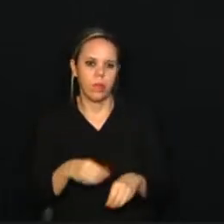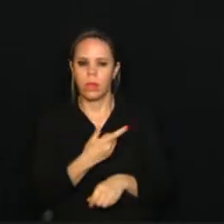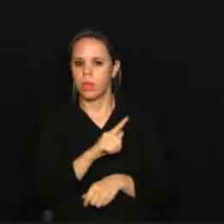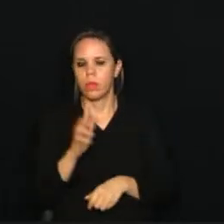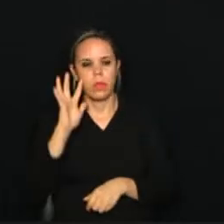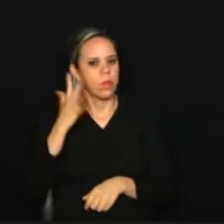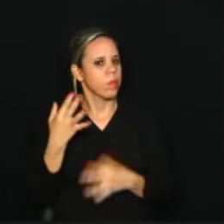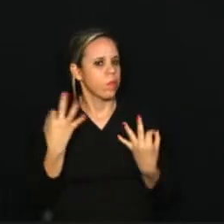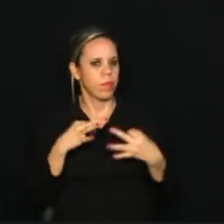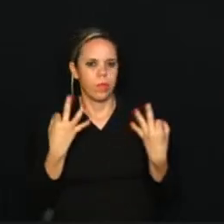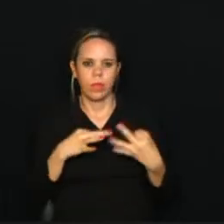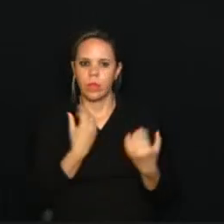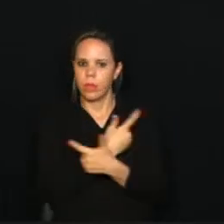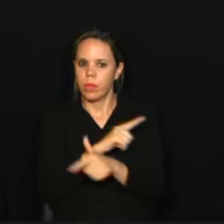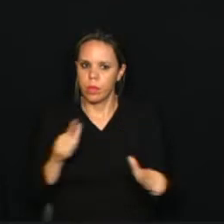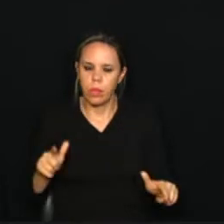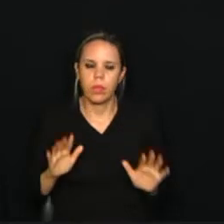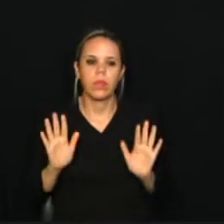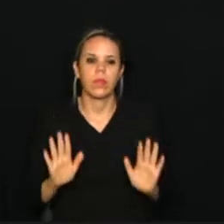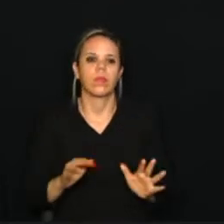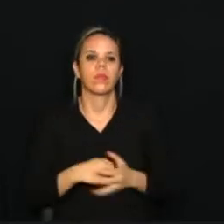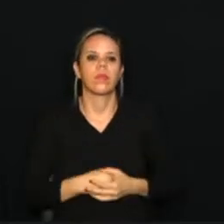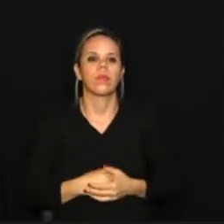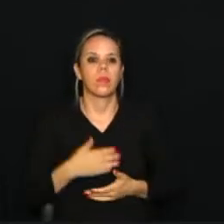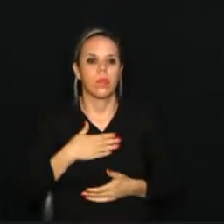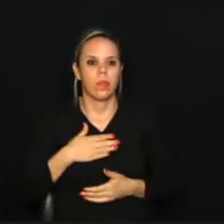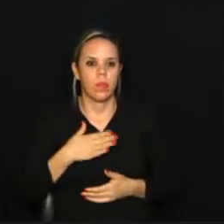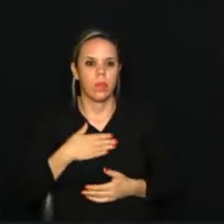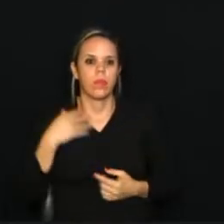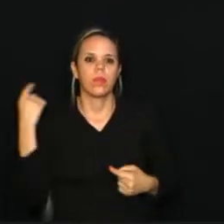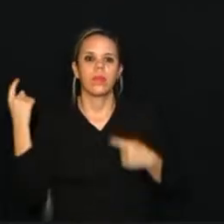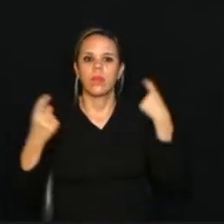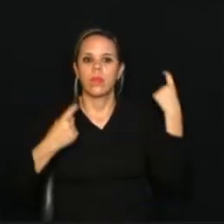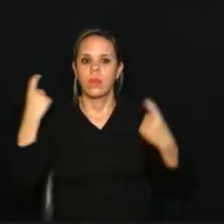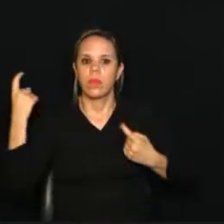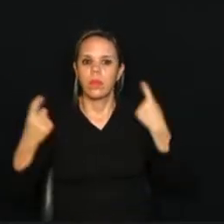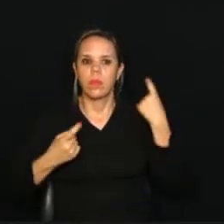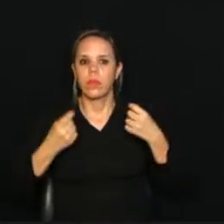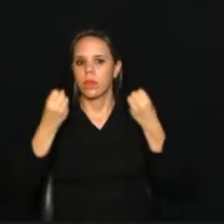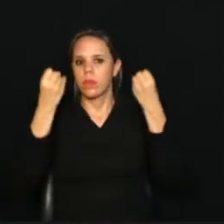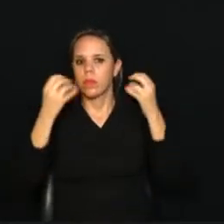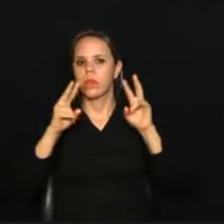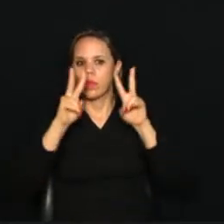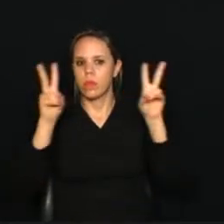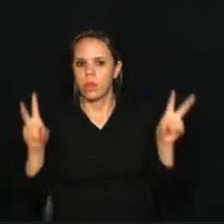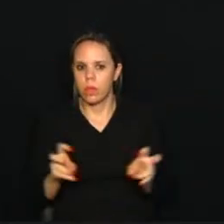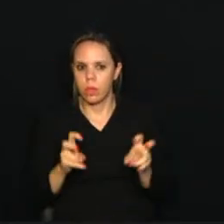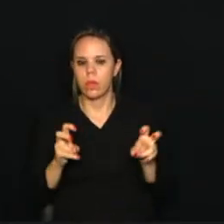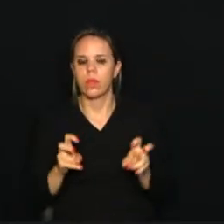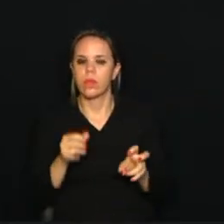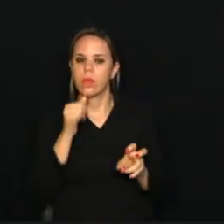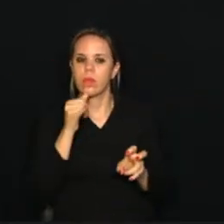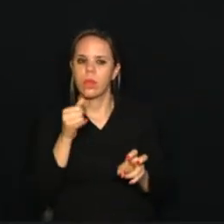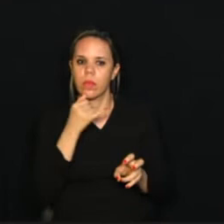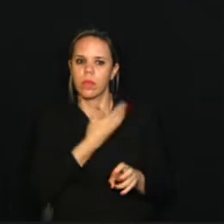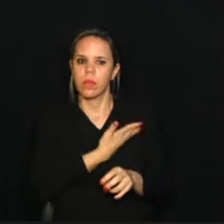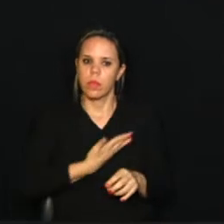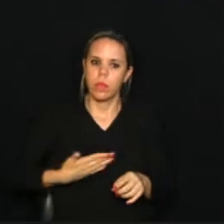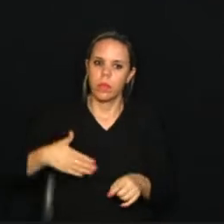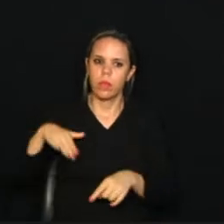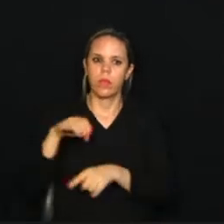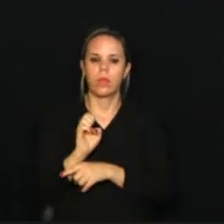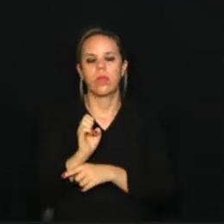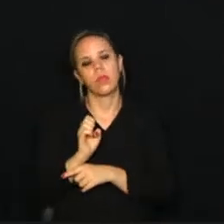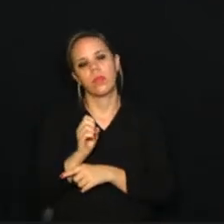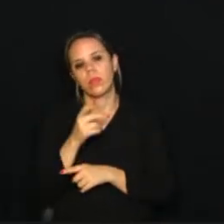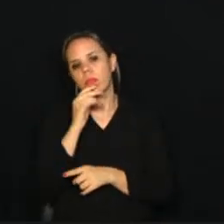solução perfeita. Agora, a minha grande preocupação diz respeito, então, a essa sinalização do governo do Estado. E